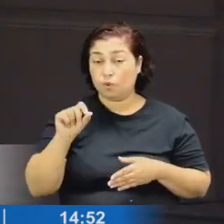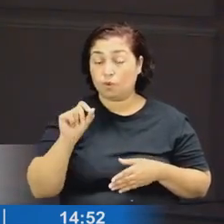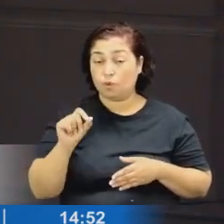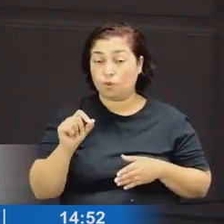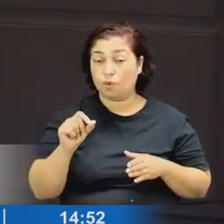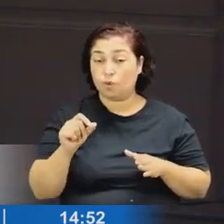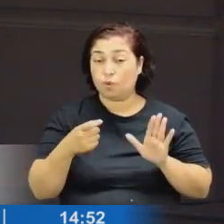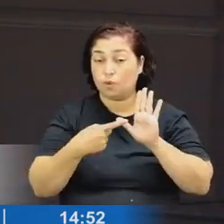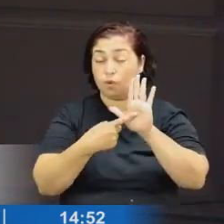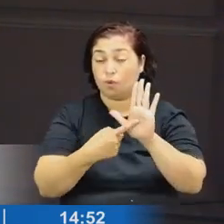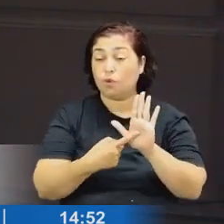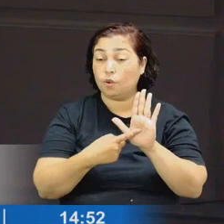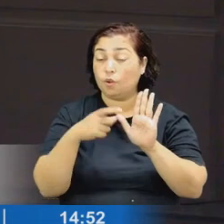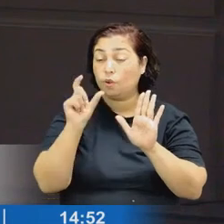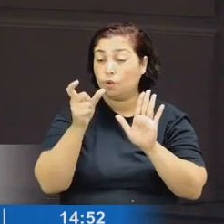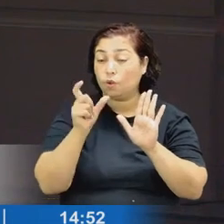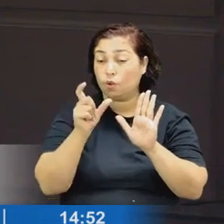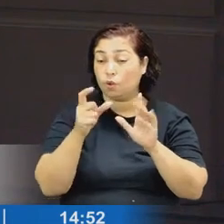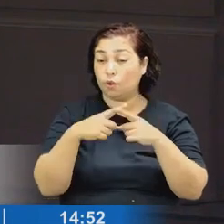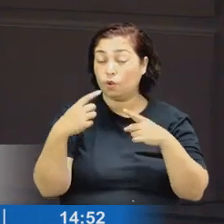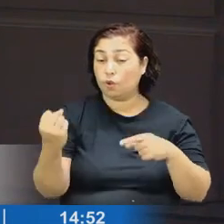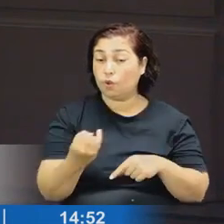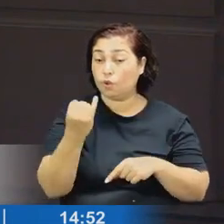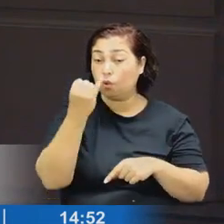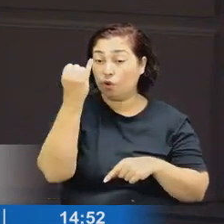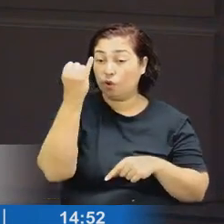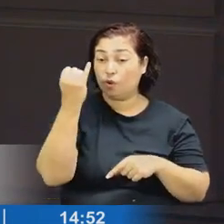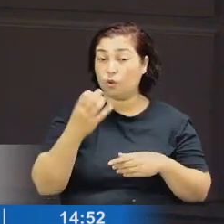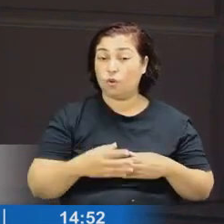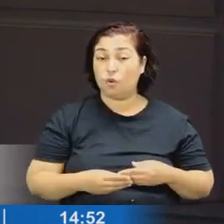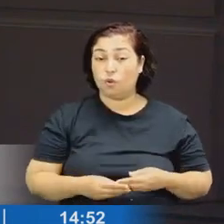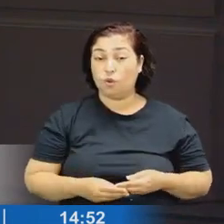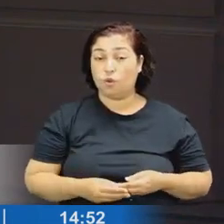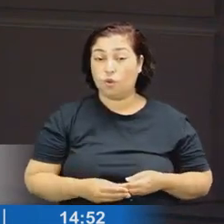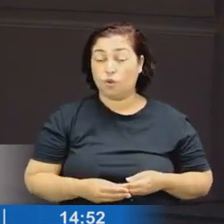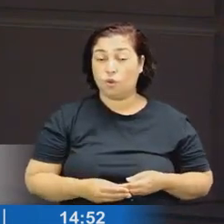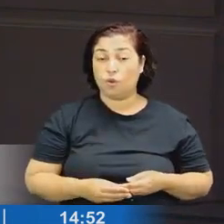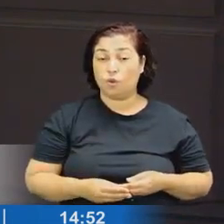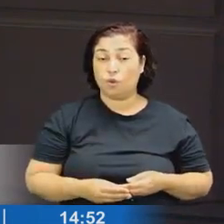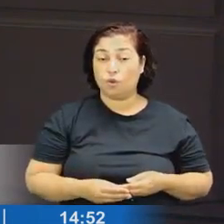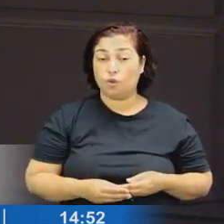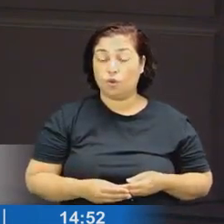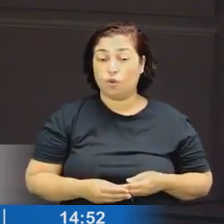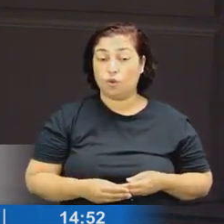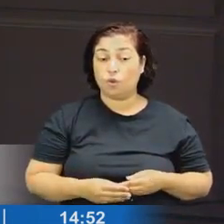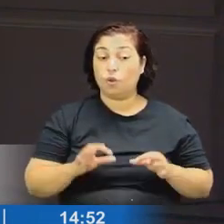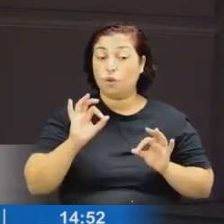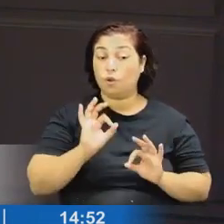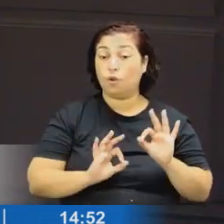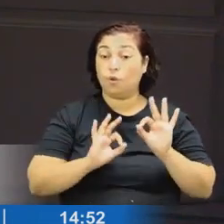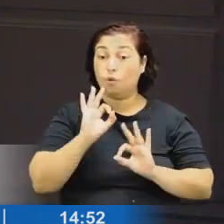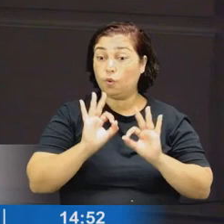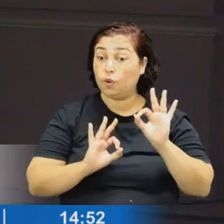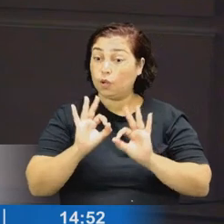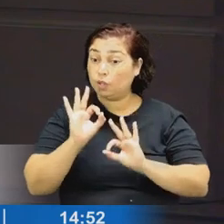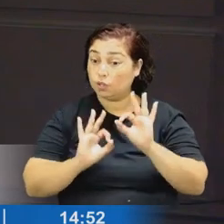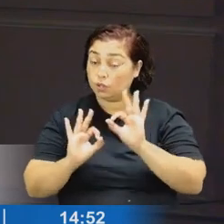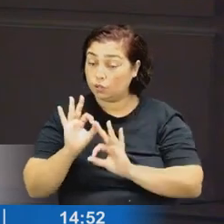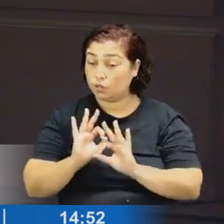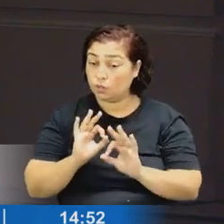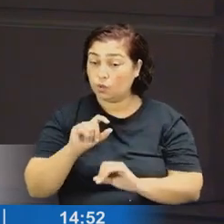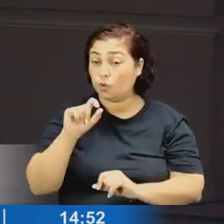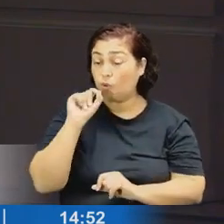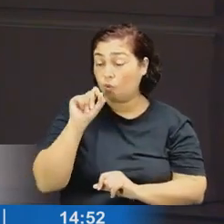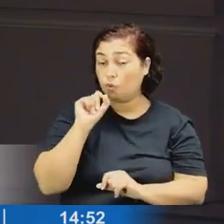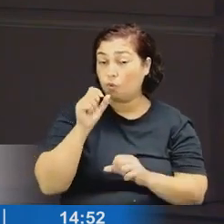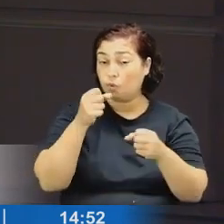mais importante que eu ficava frisando ali ué pode falar mobilização mobilização que dá mobilização O que